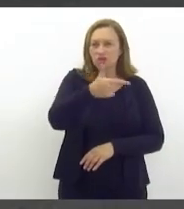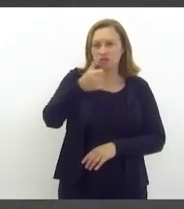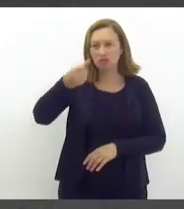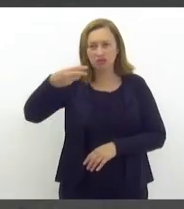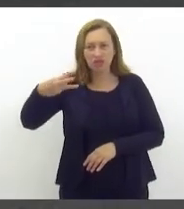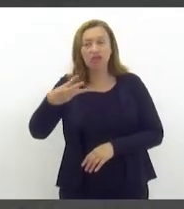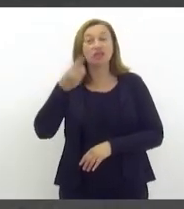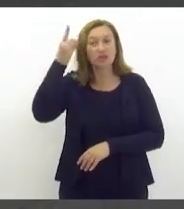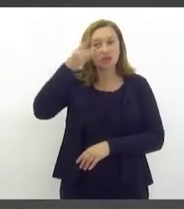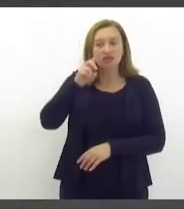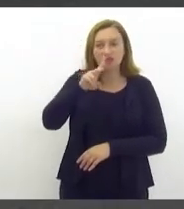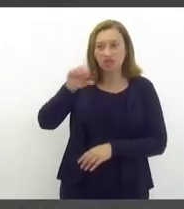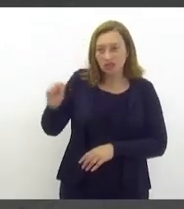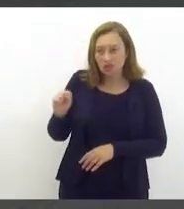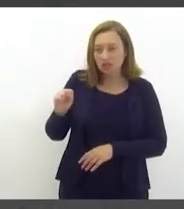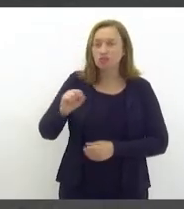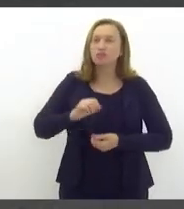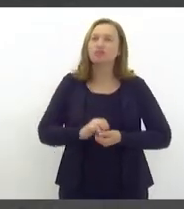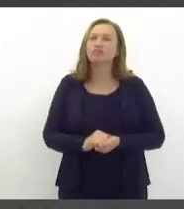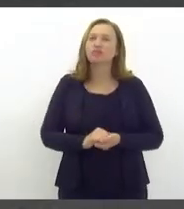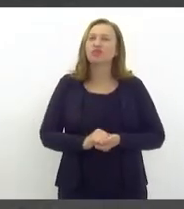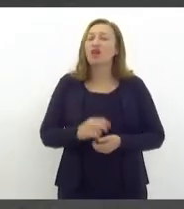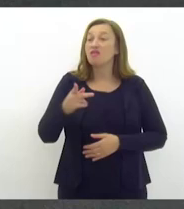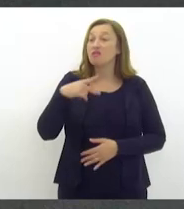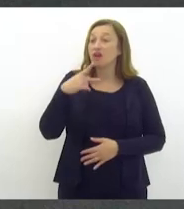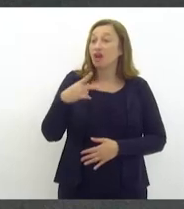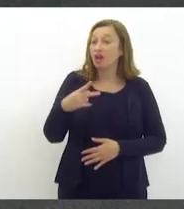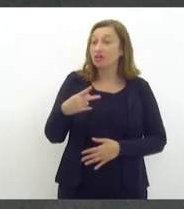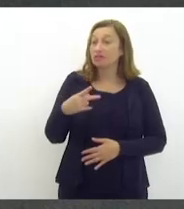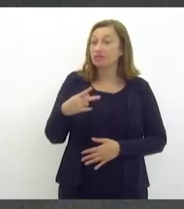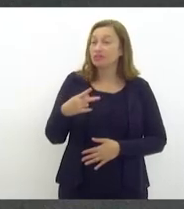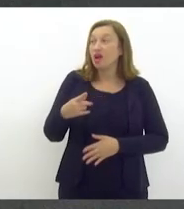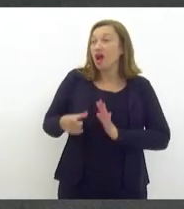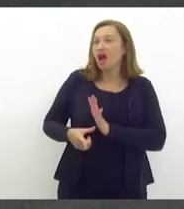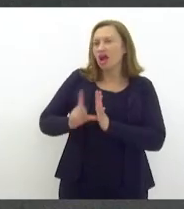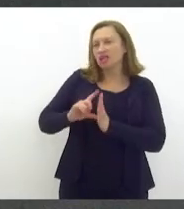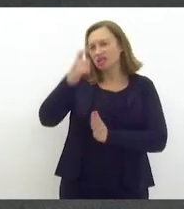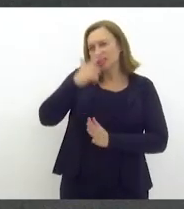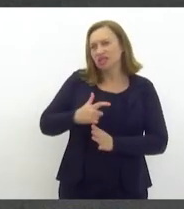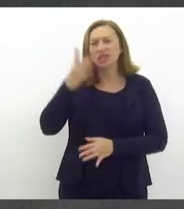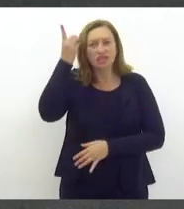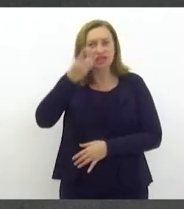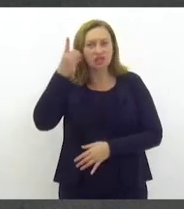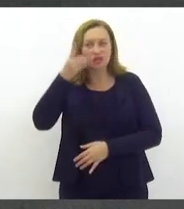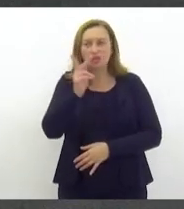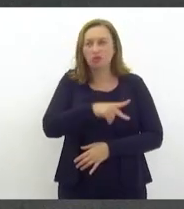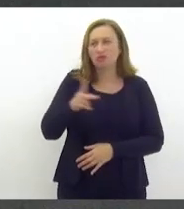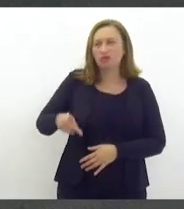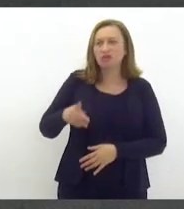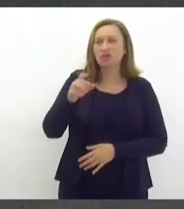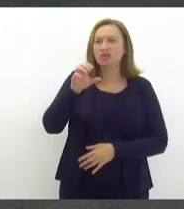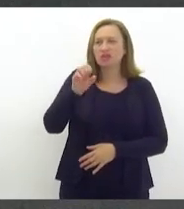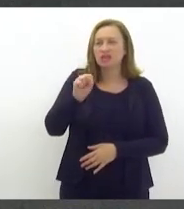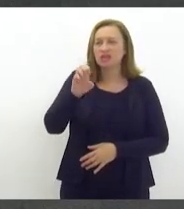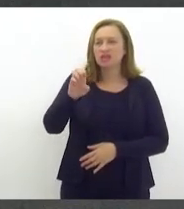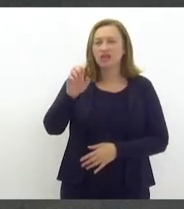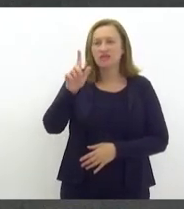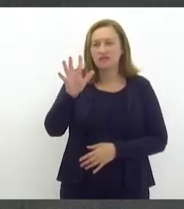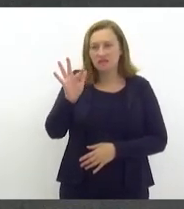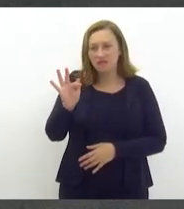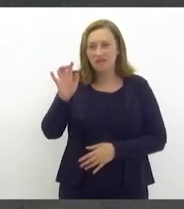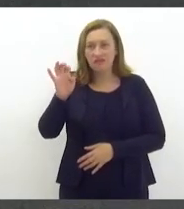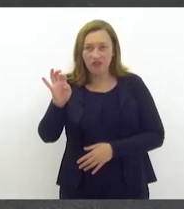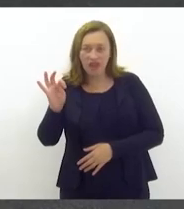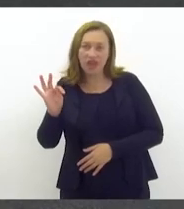do deputado Vinícius Cozzolino. Dizer que eu sou, antes de ser deputada, sou professora do CEFET, do ensino técnico, e